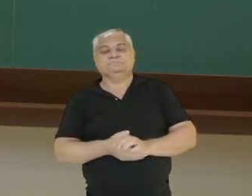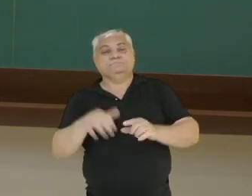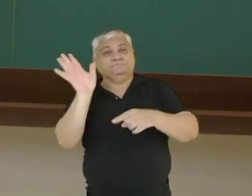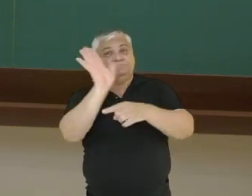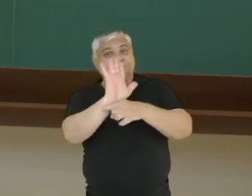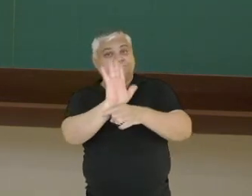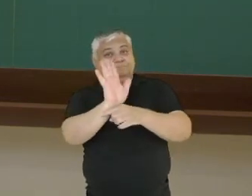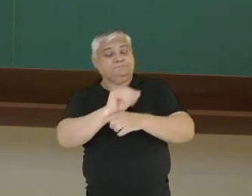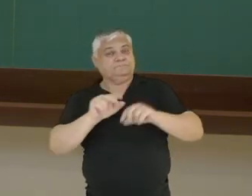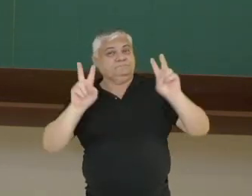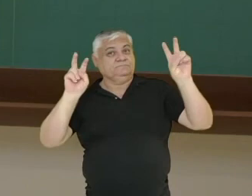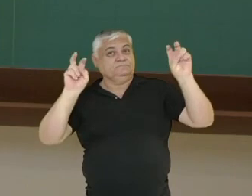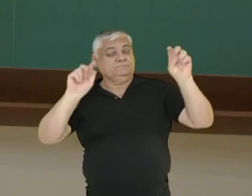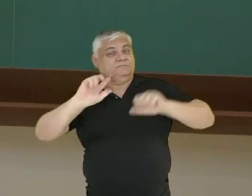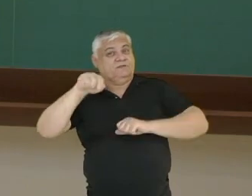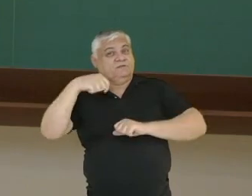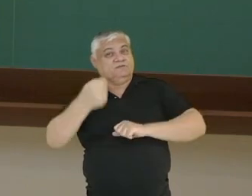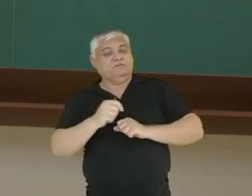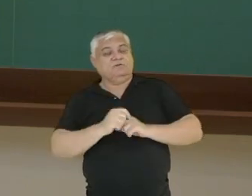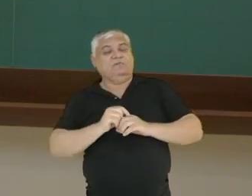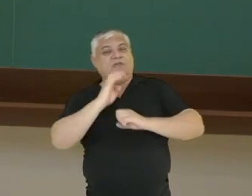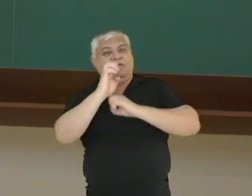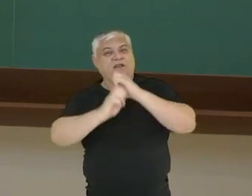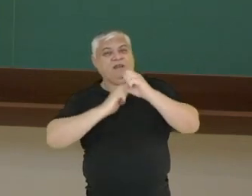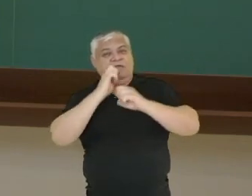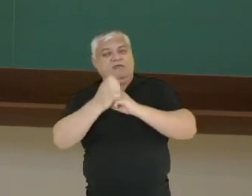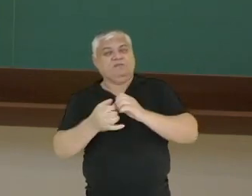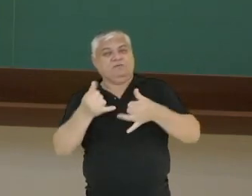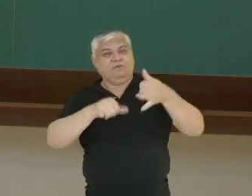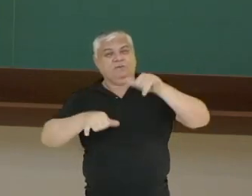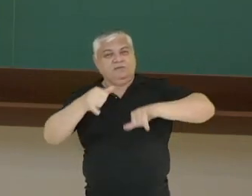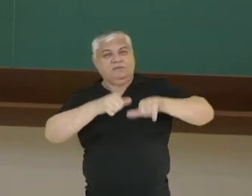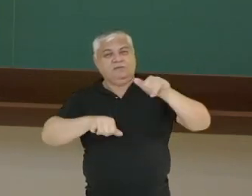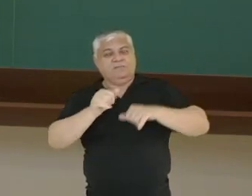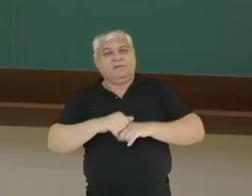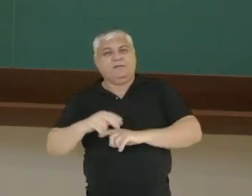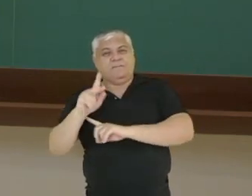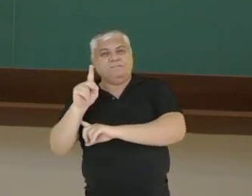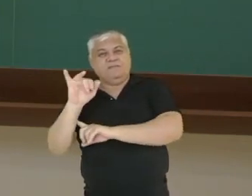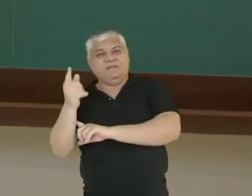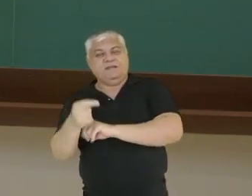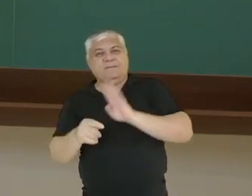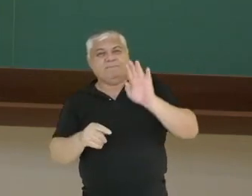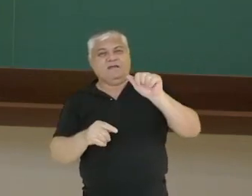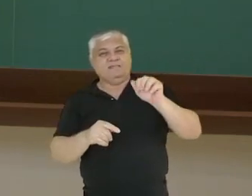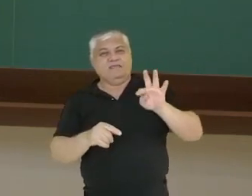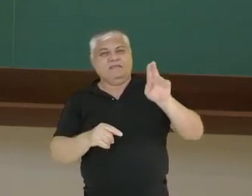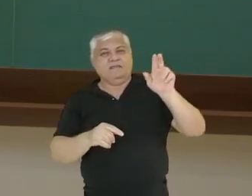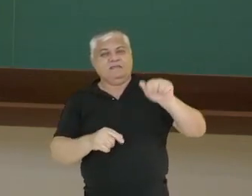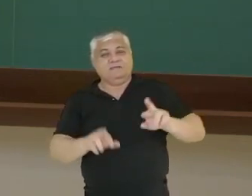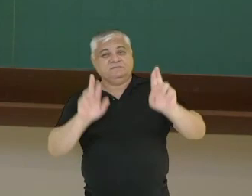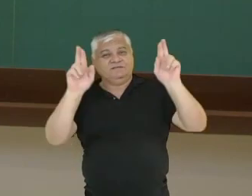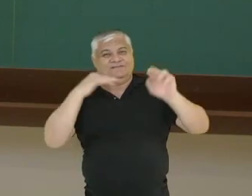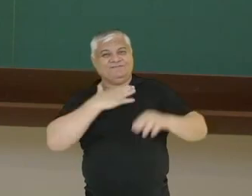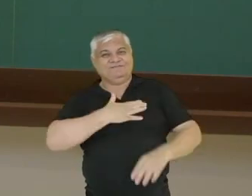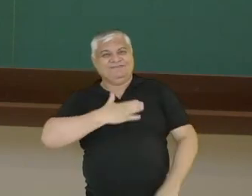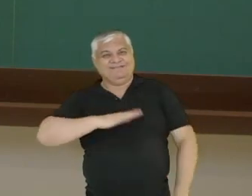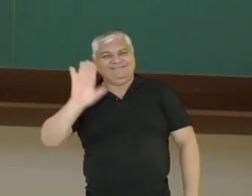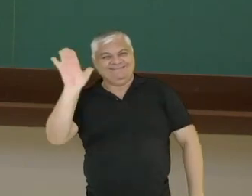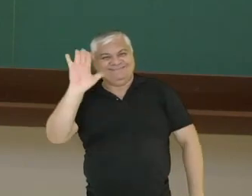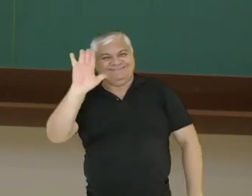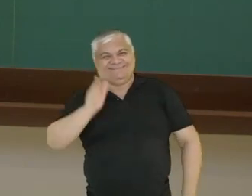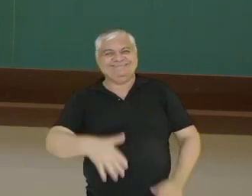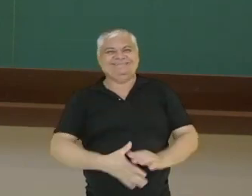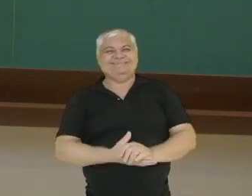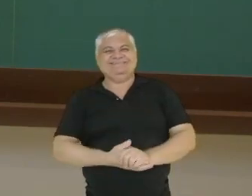Nesse vídeo, nós falamos sobre eletroquímica, a diferença entre pilhas e baterias. Espero que vocês tenham gostado e até breve!